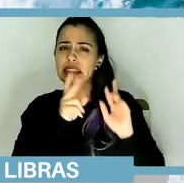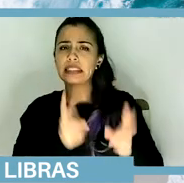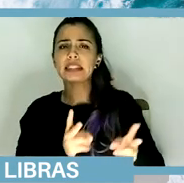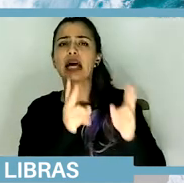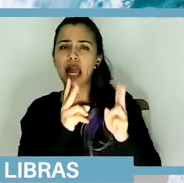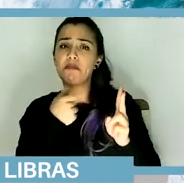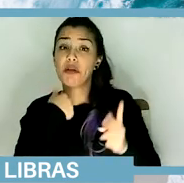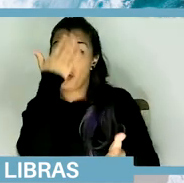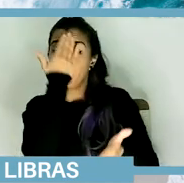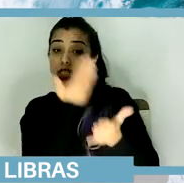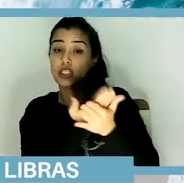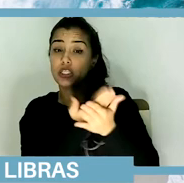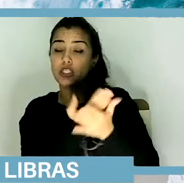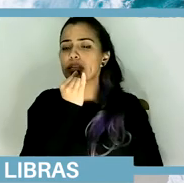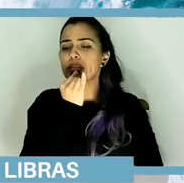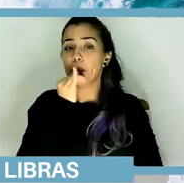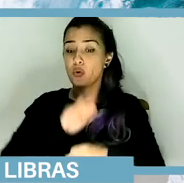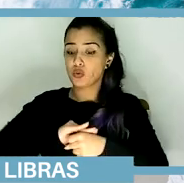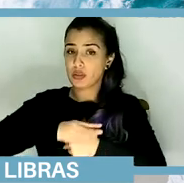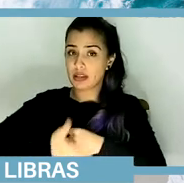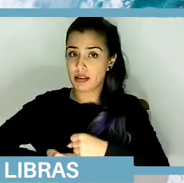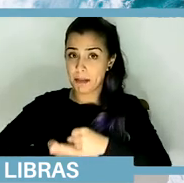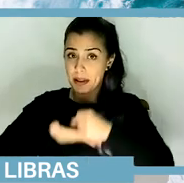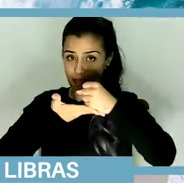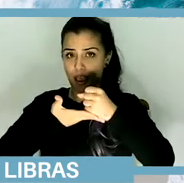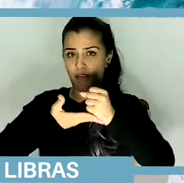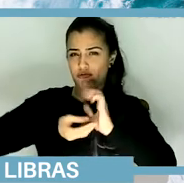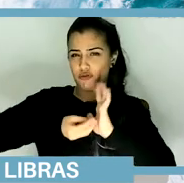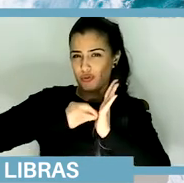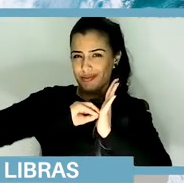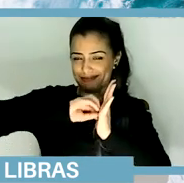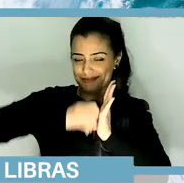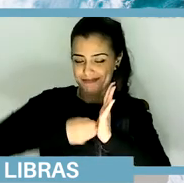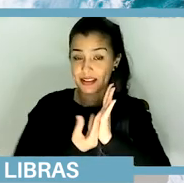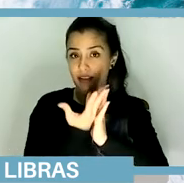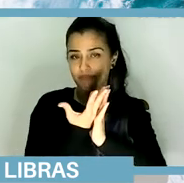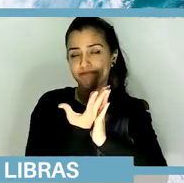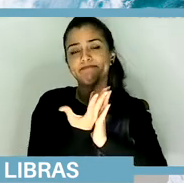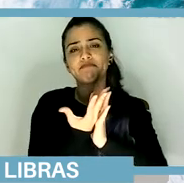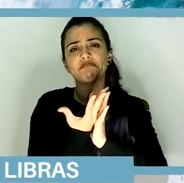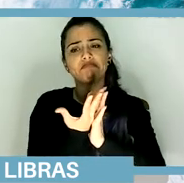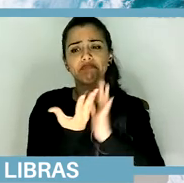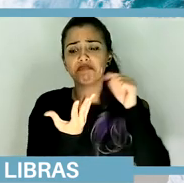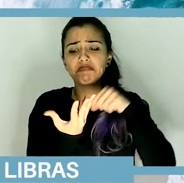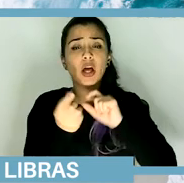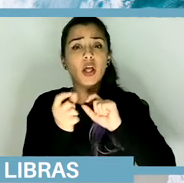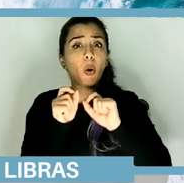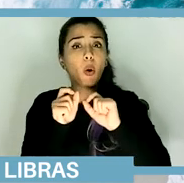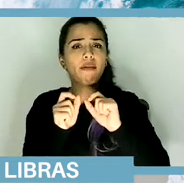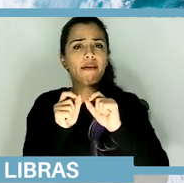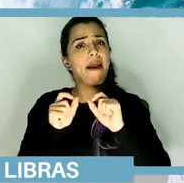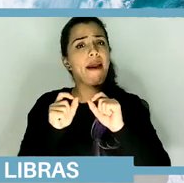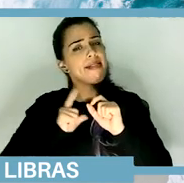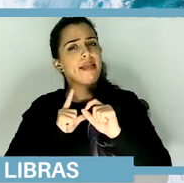sustentabilidade está pautada ali nos três pilares definidos lá pelo né na conceito de desenvolvimento